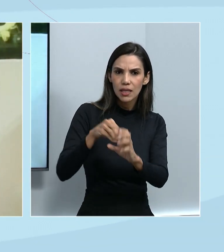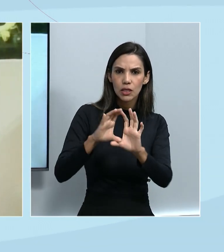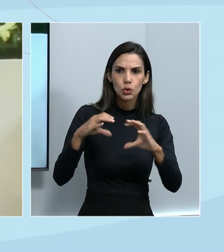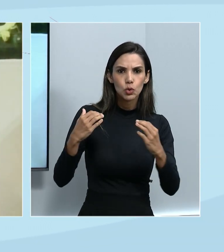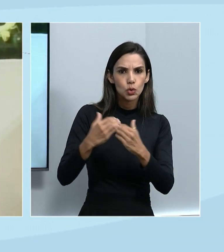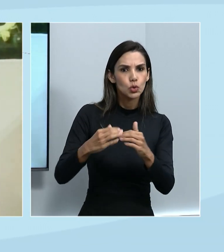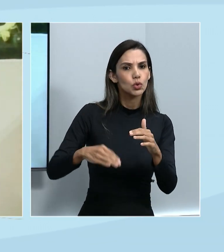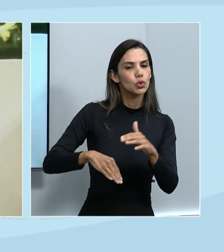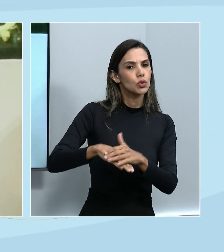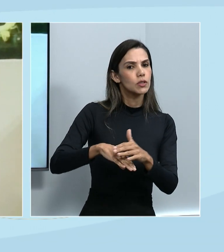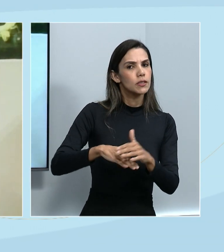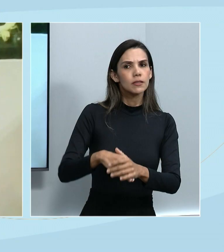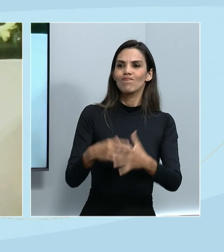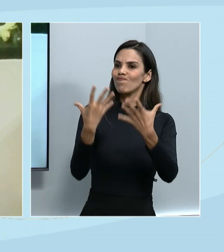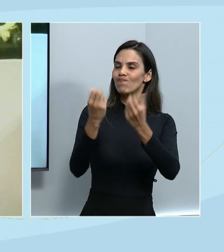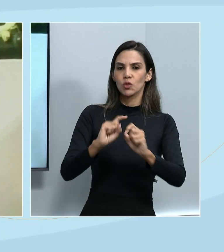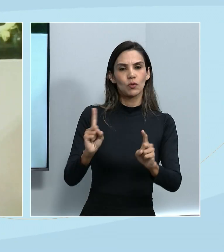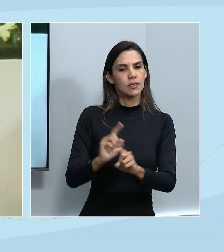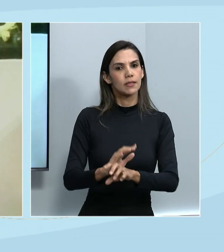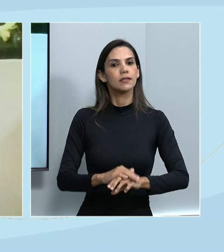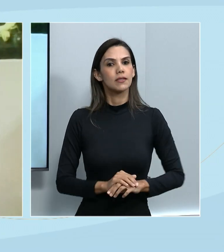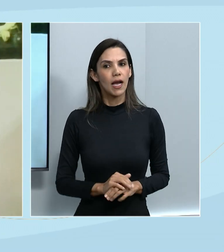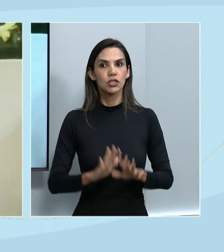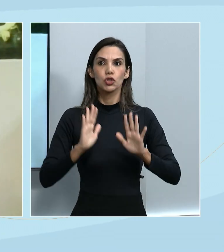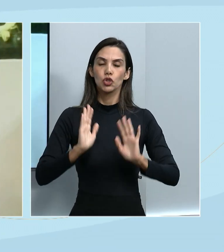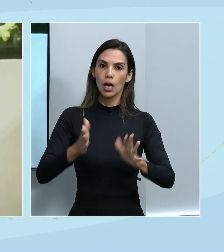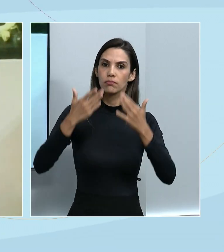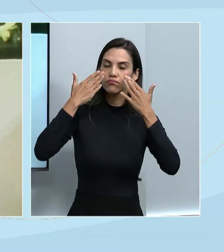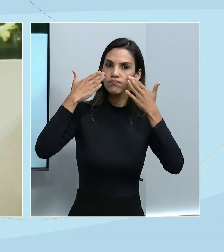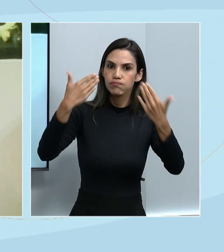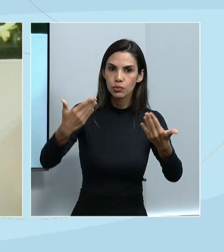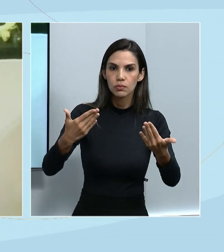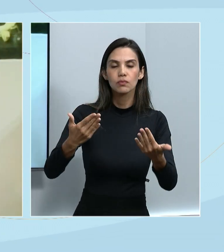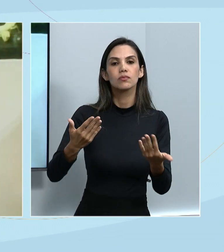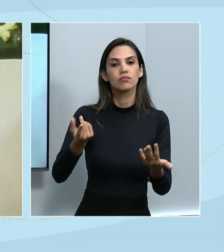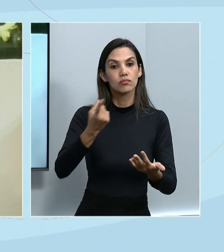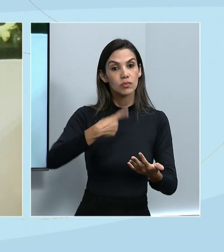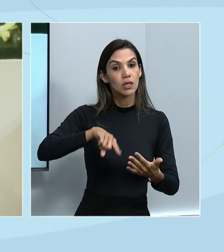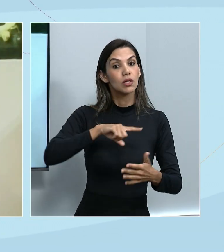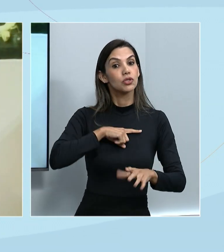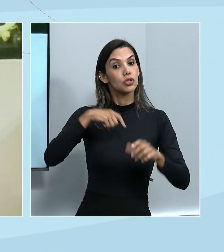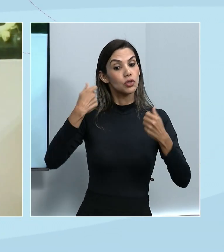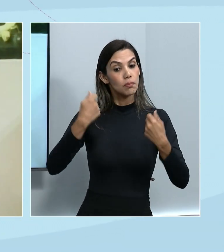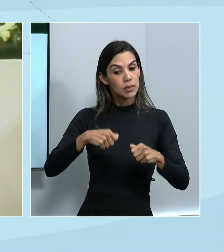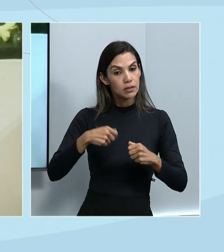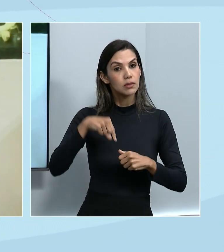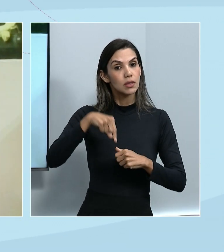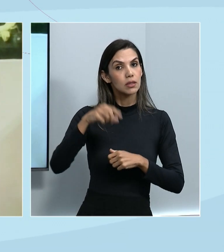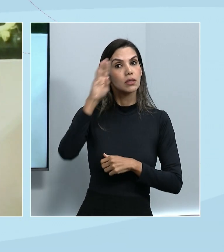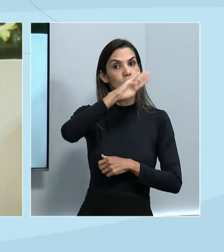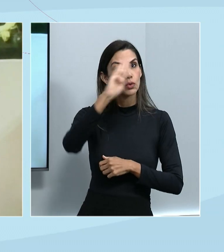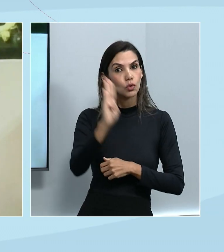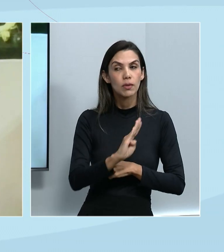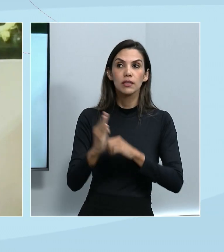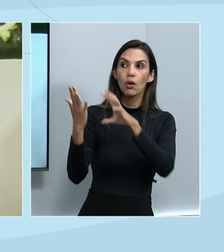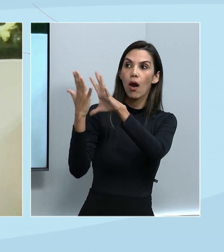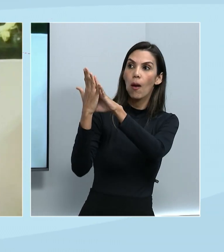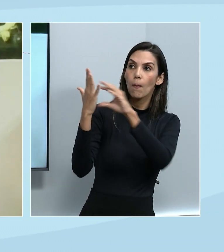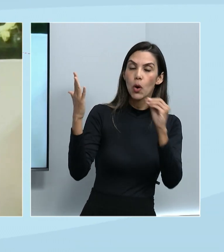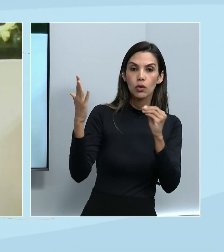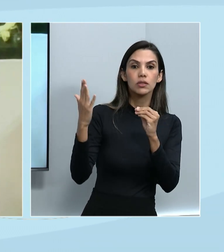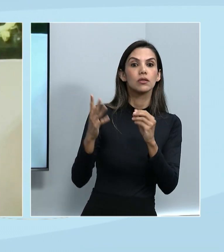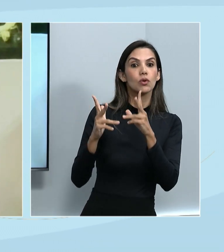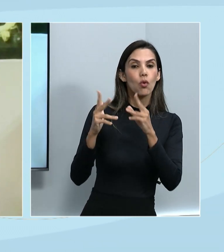que isso foi um recado bem claro e que nós precisamos replicar ele no Brasil. Nas várias modalidades esportivas